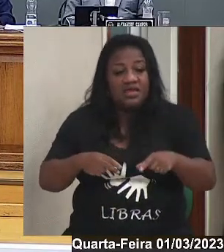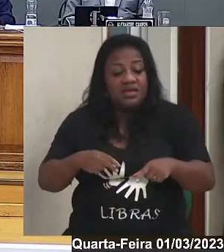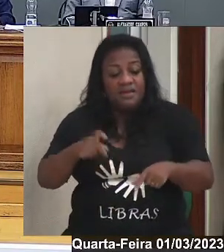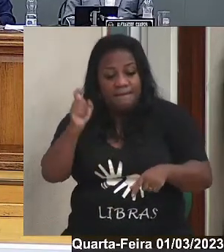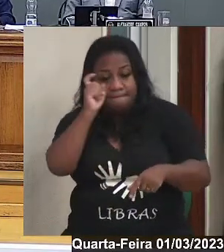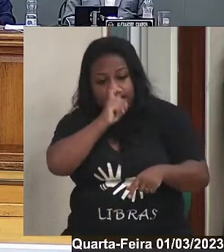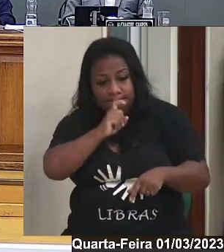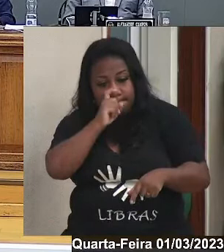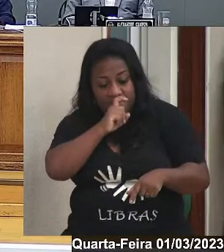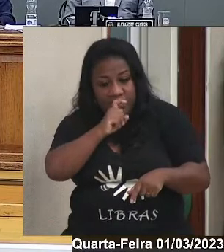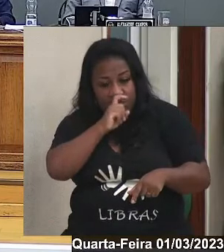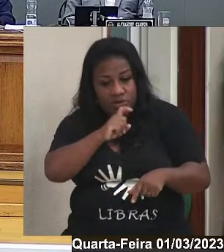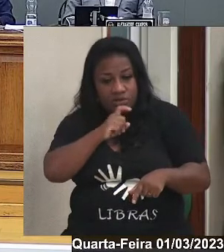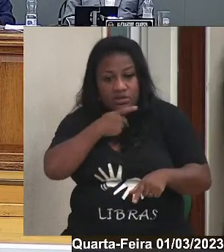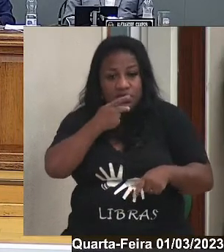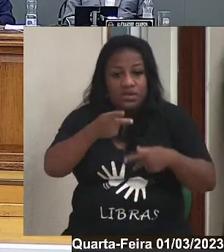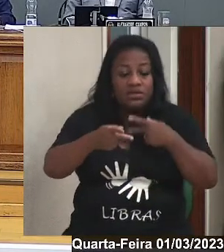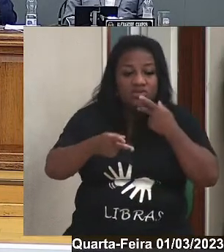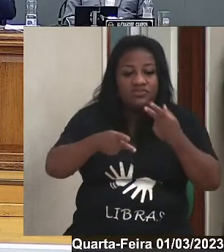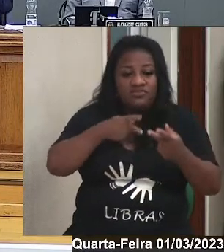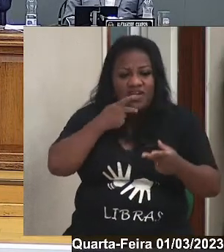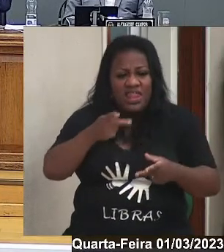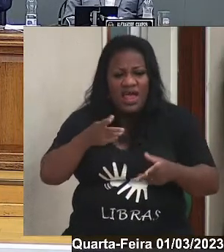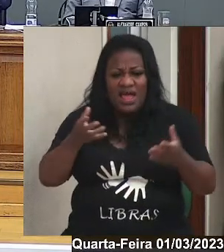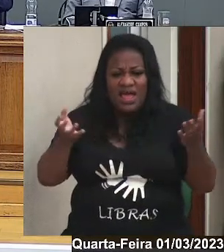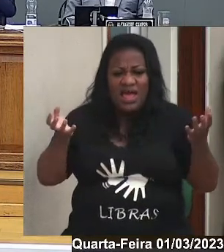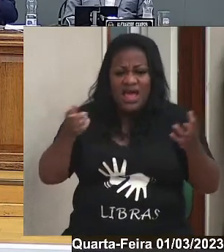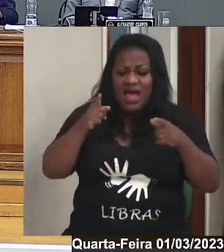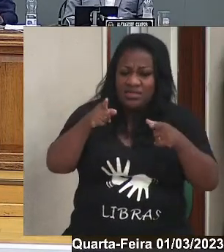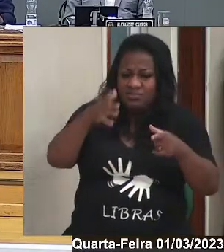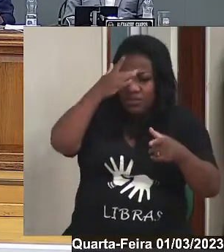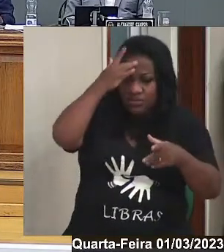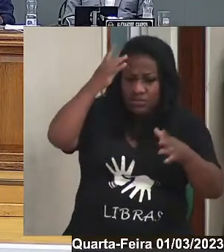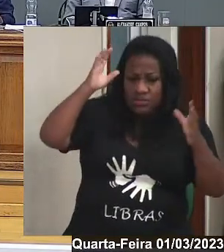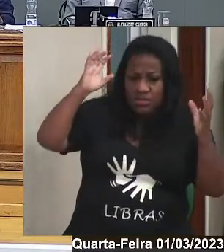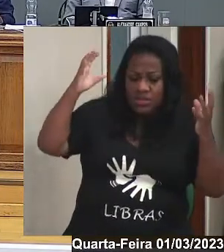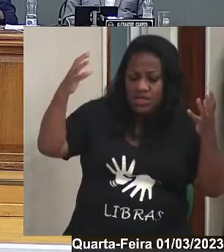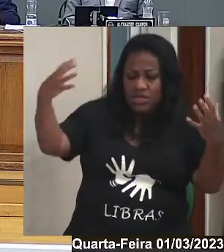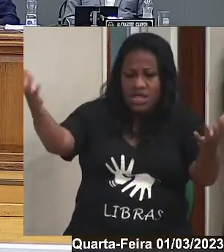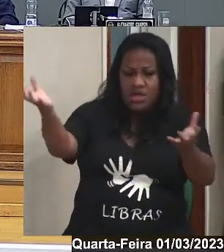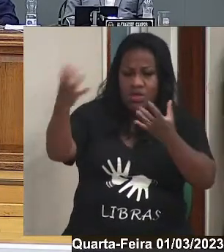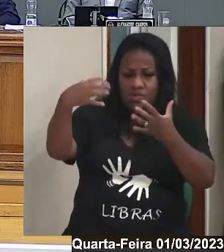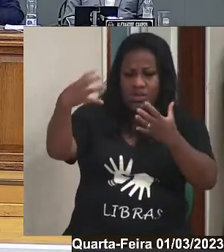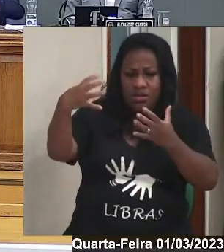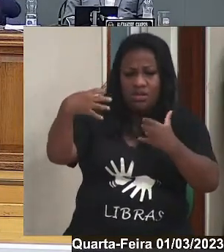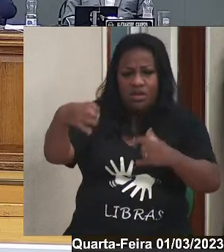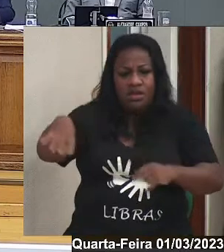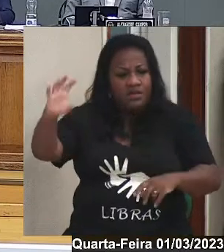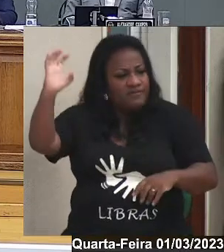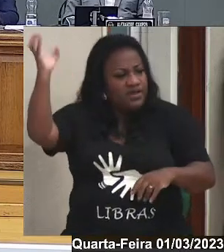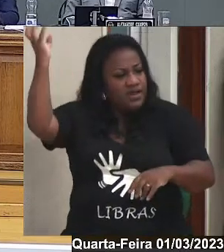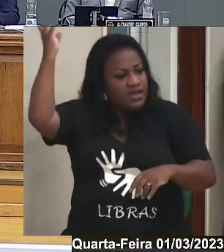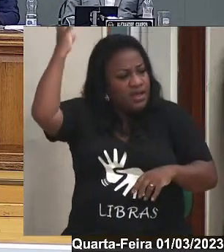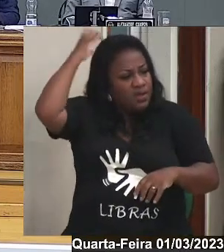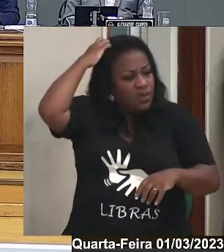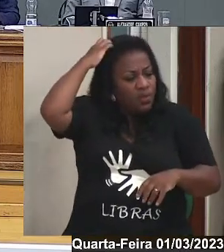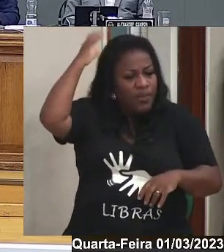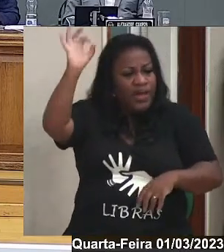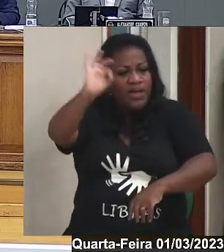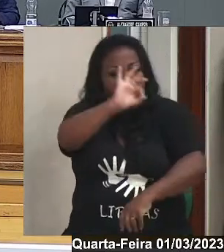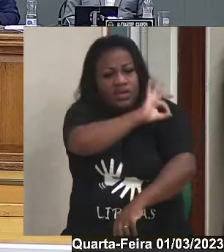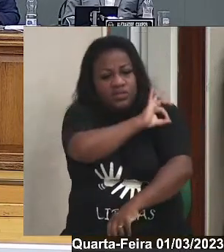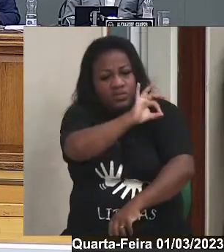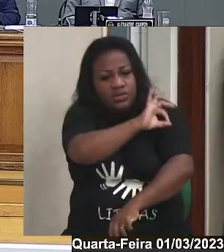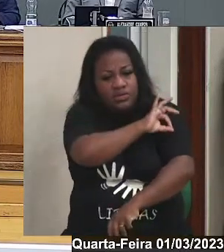vitimista, mentirosa, de defender aquele que está oprimindo a população e dizer que a culpa é do policial que está defendendo